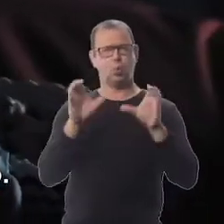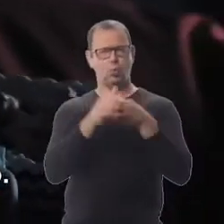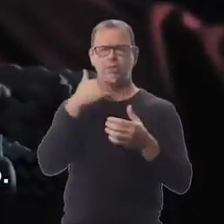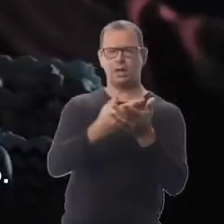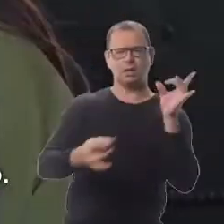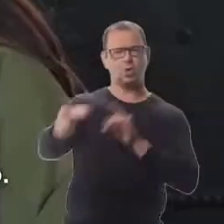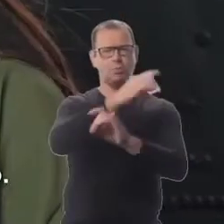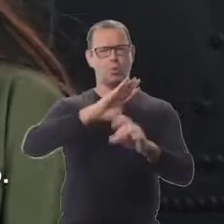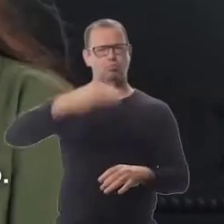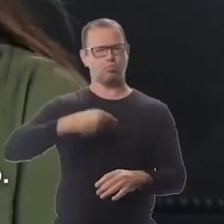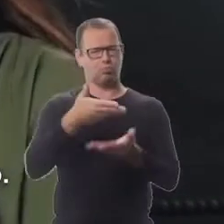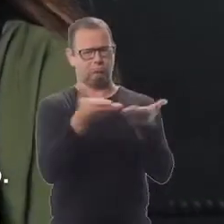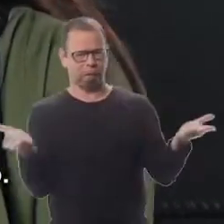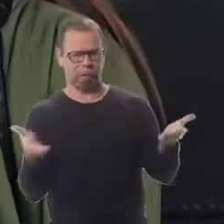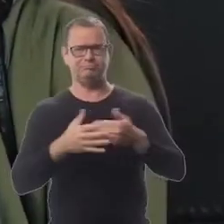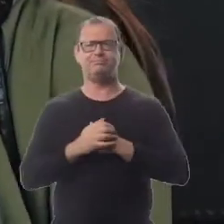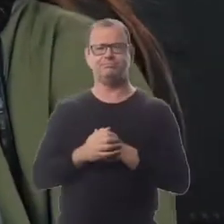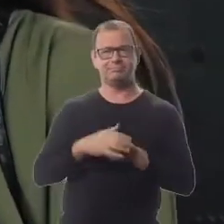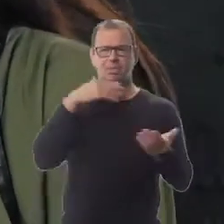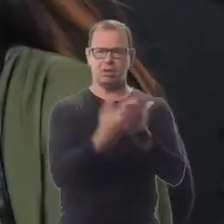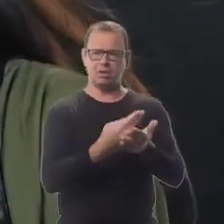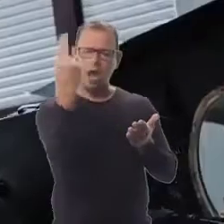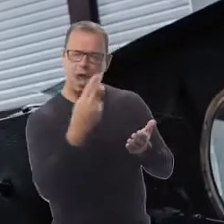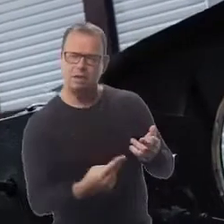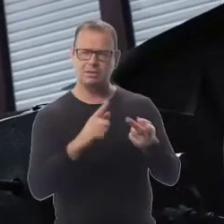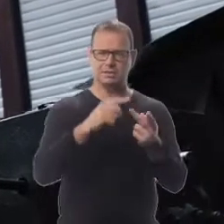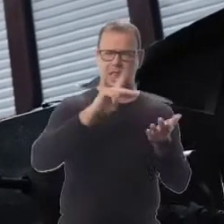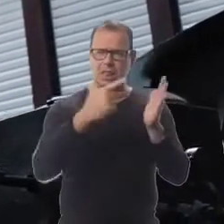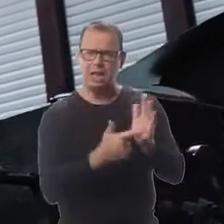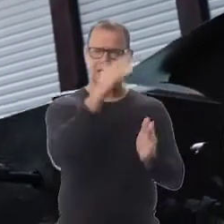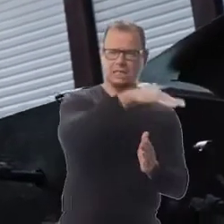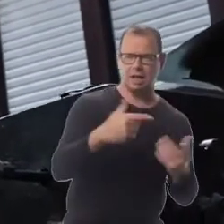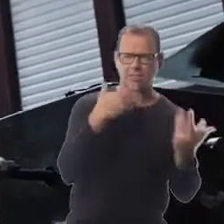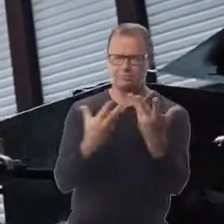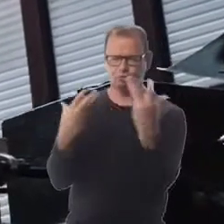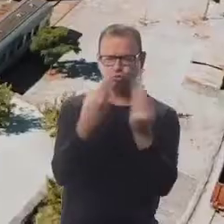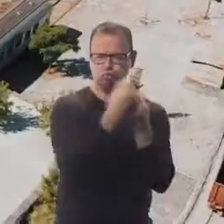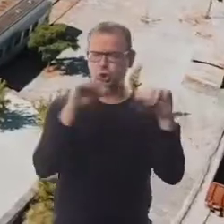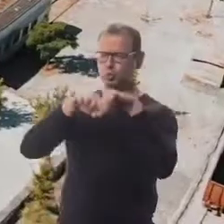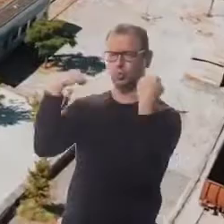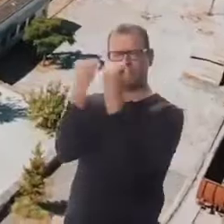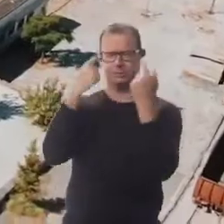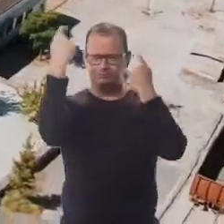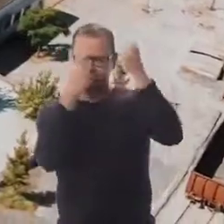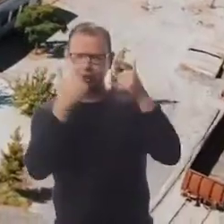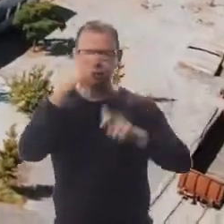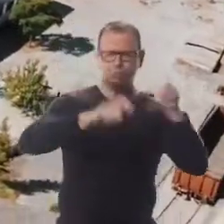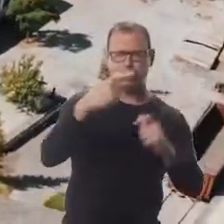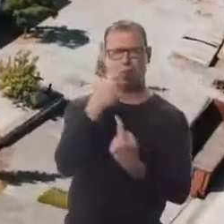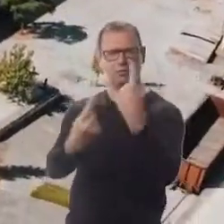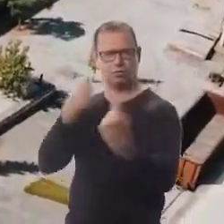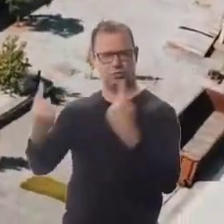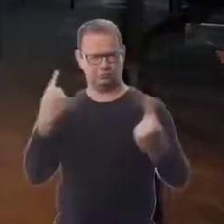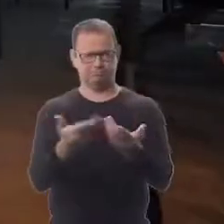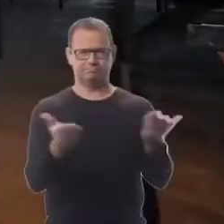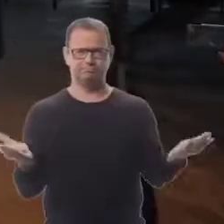sobre a história da Europa e do mundo. Técnica, arte e ciência cruzam-se com as narrativas das sociedades,